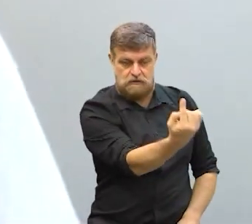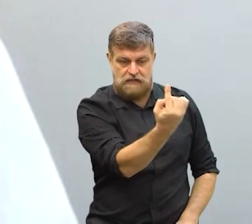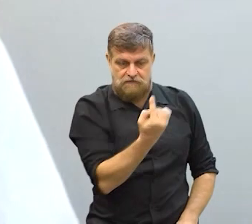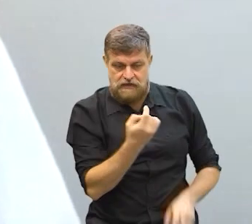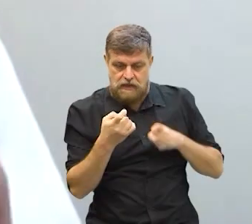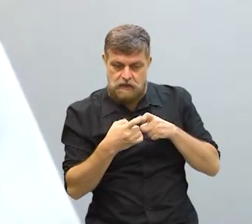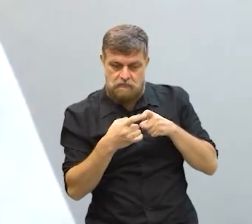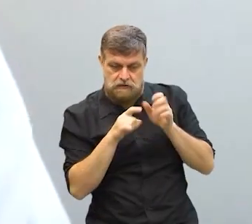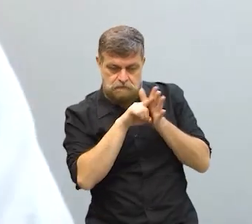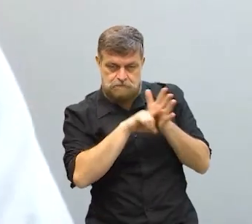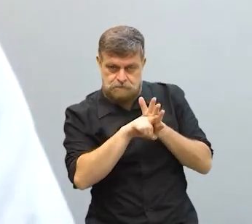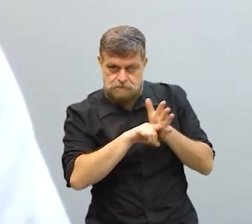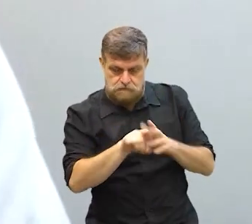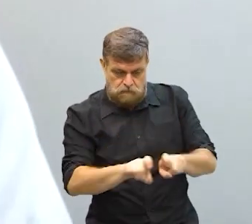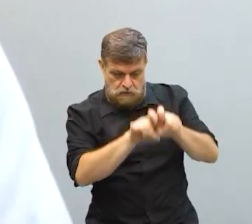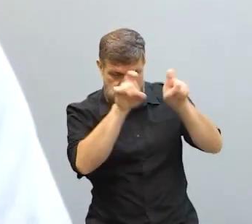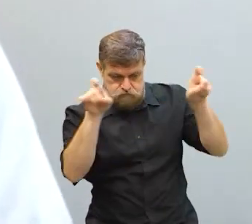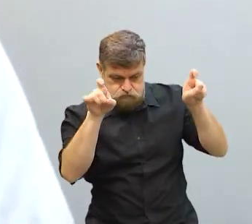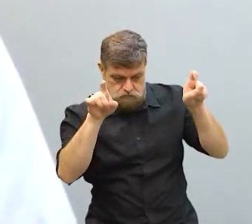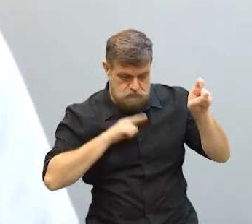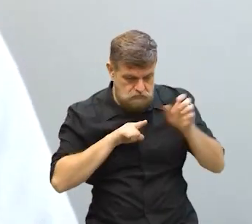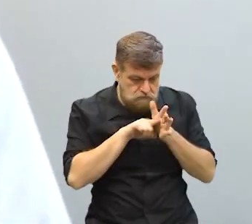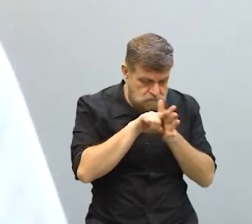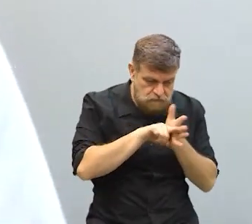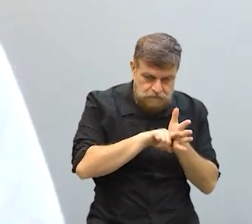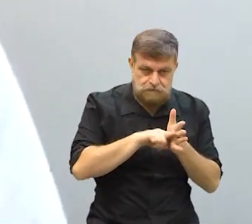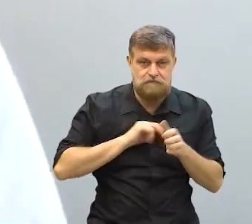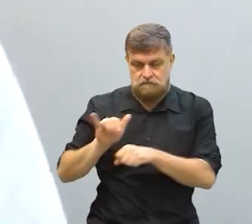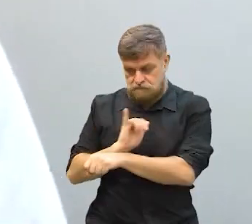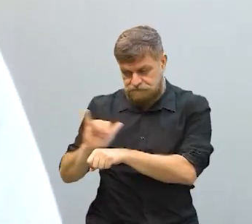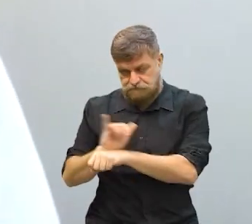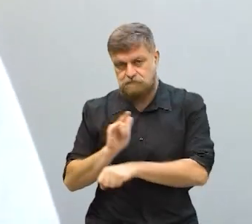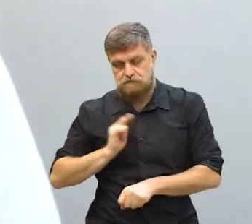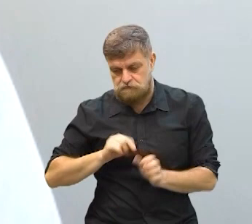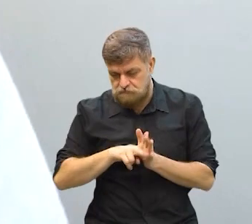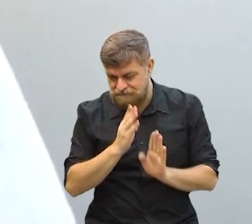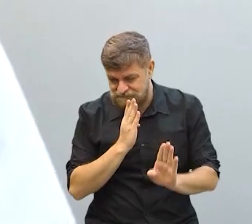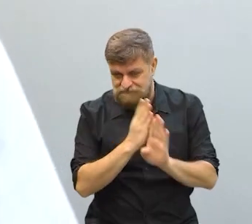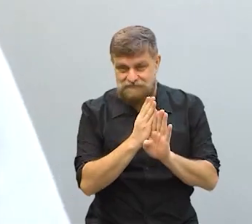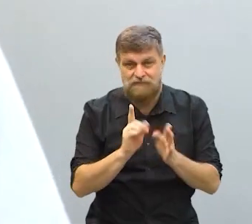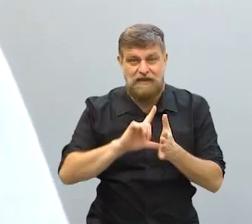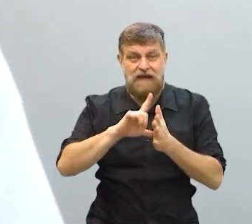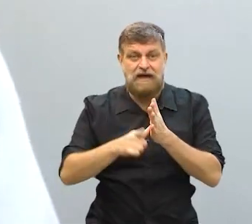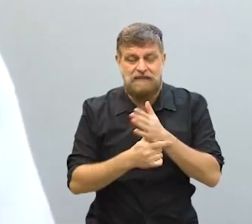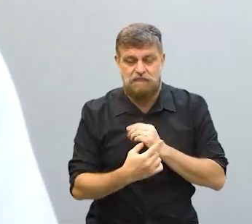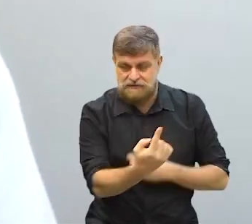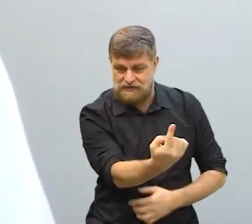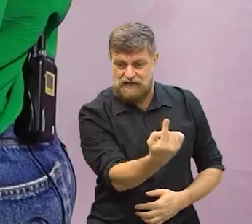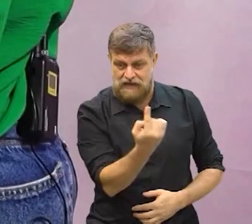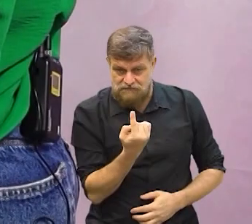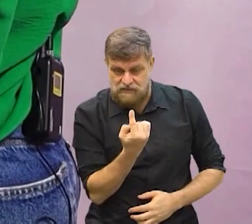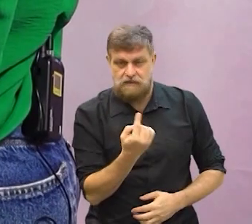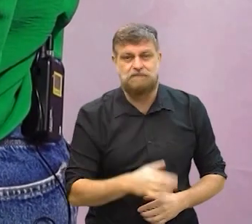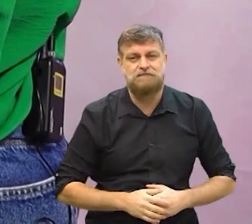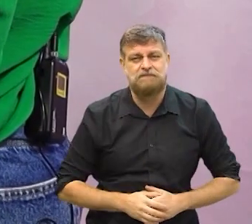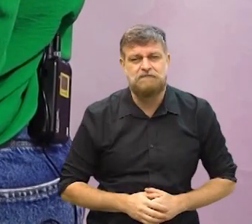consultório médico e esse médico realizando o exame adequado dela. Então, nós temos ferramenta para esse diagnóstico, o que nós precisamos é ter a paciente dentro do consultório